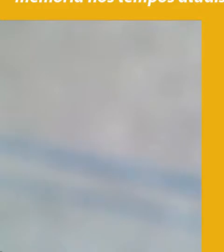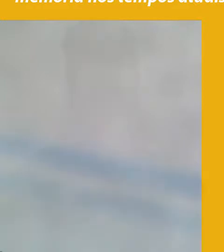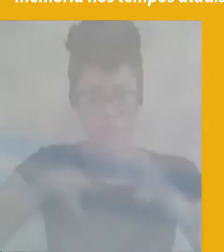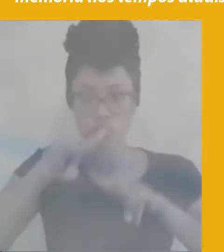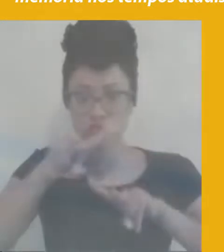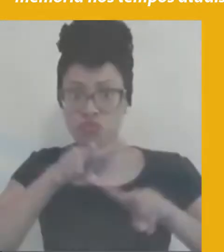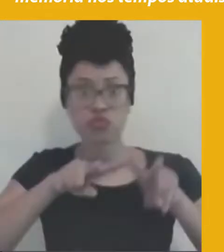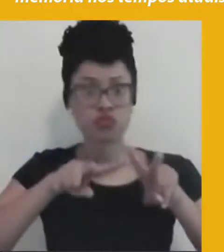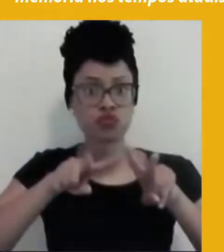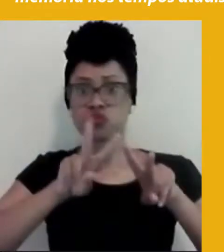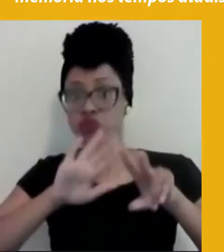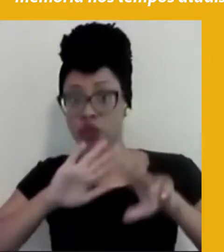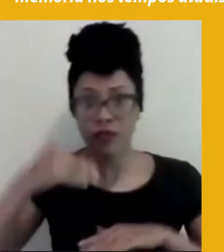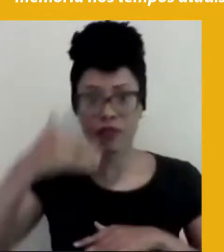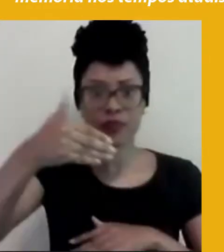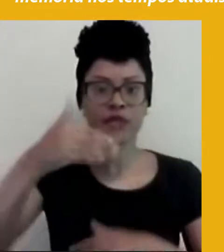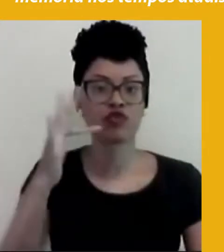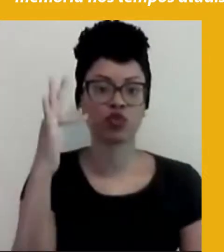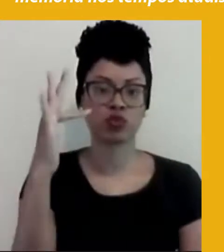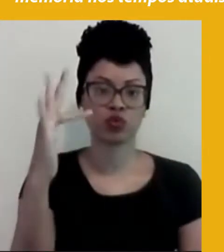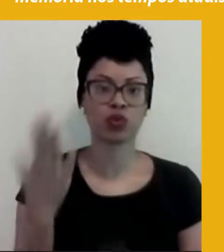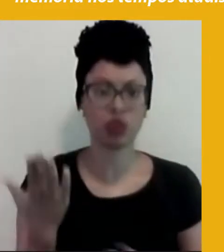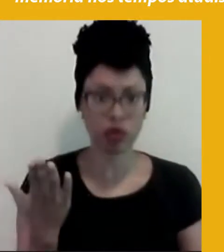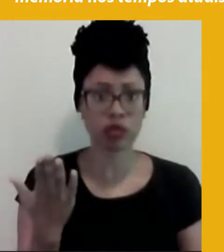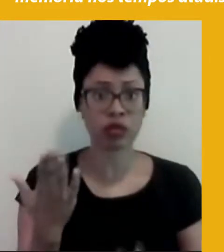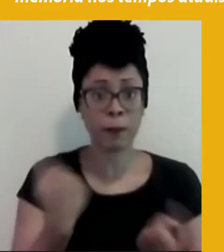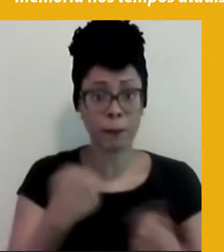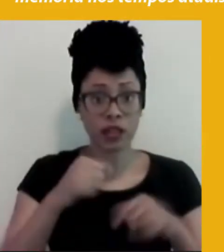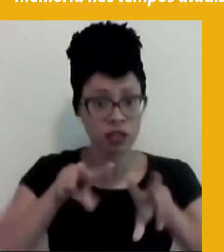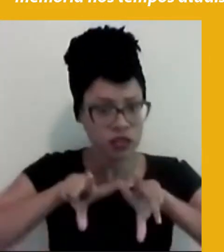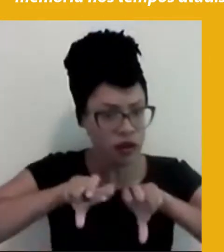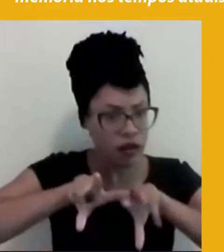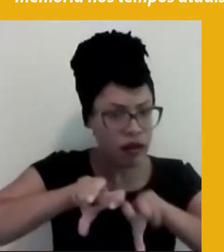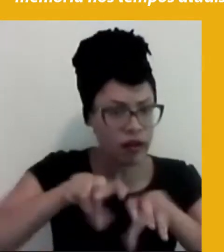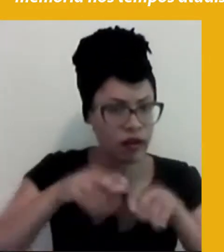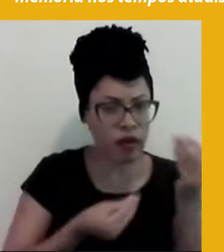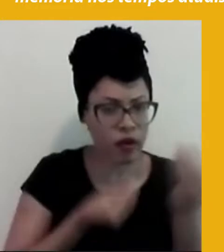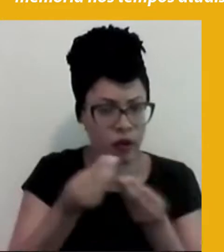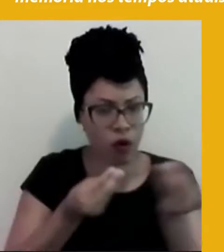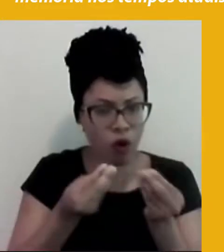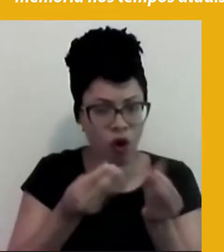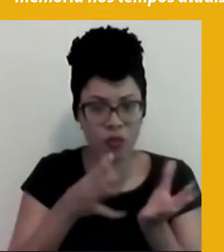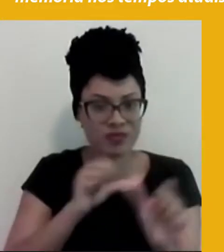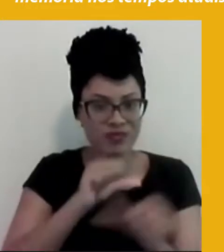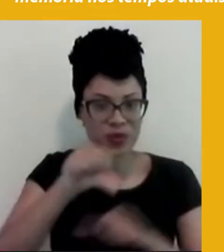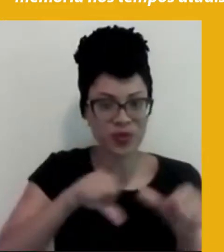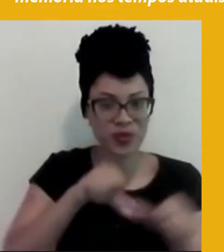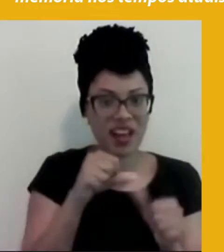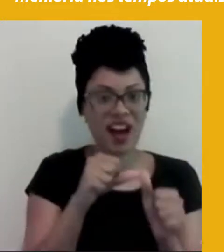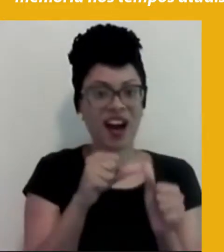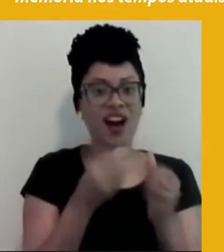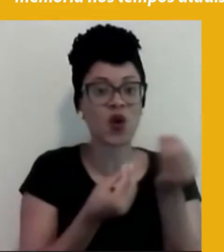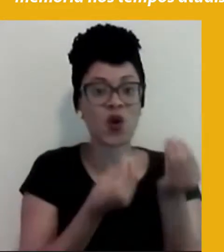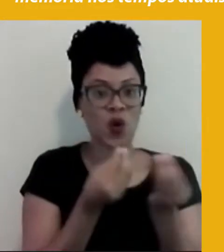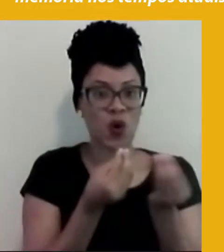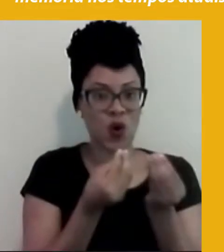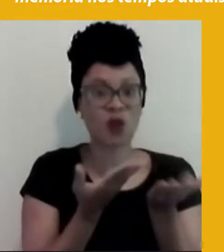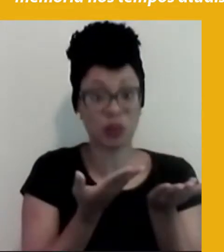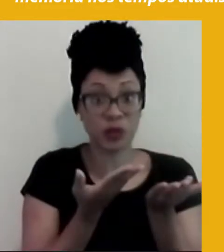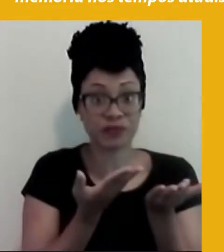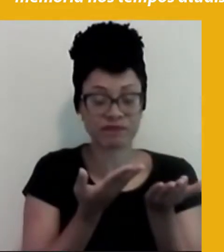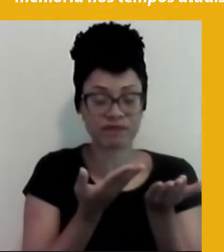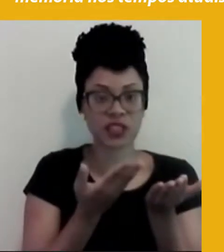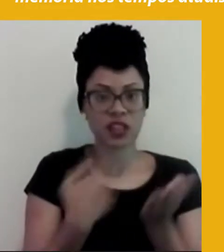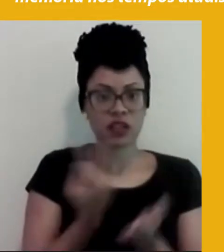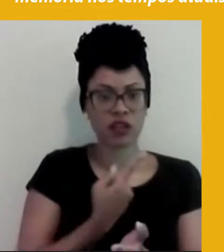encontre respostas melhores, onde a gente encontre transformações, enfim, que possam atender ao impacto que isso está causando nas